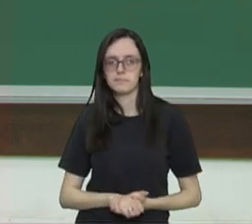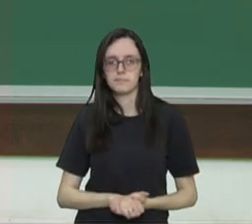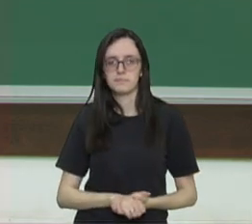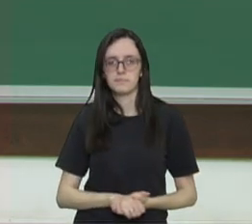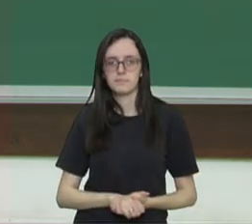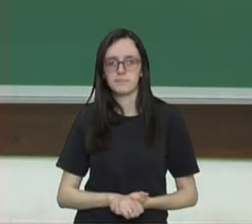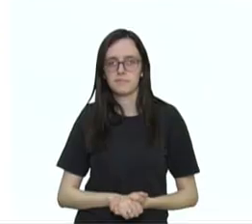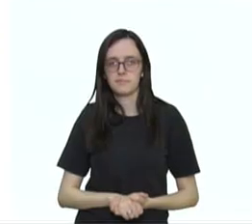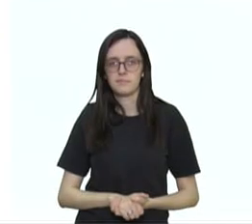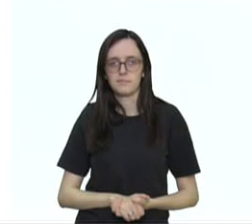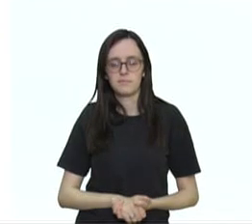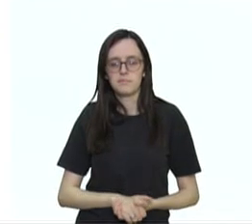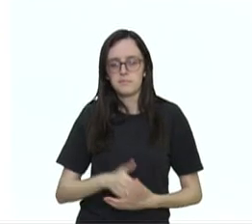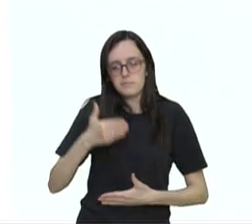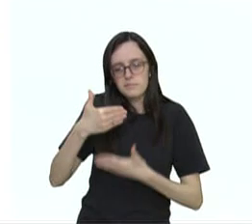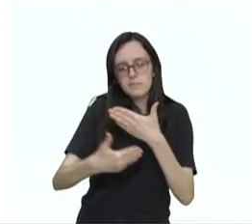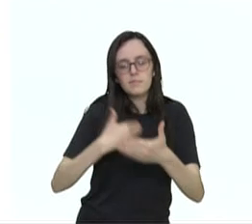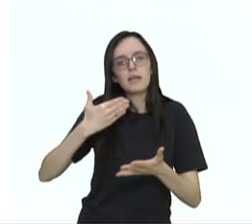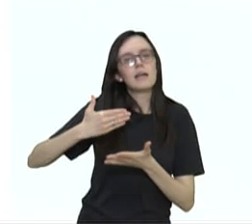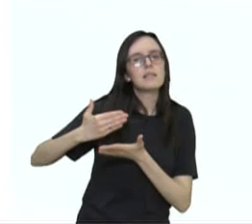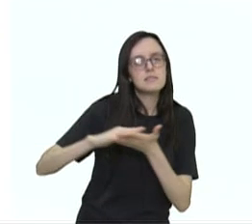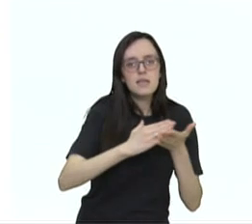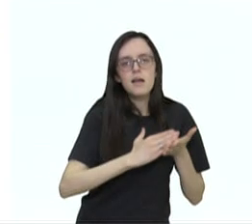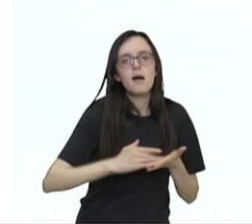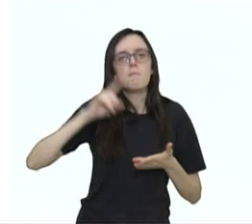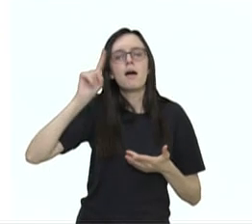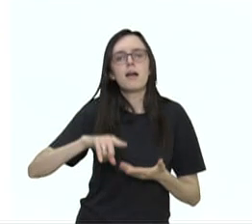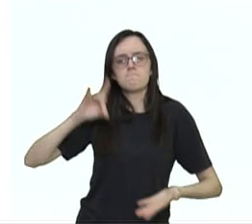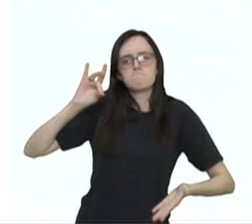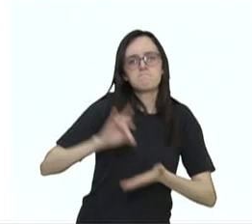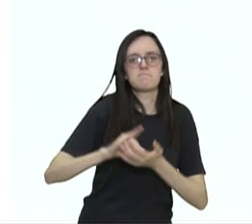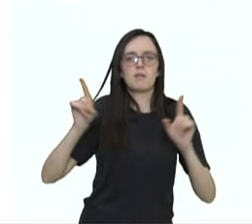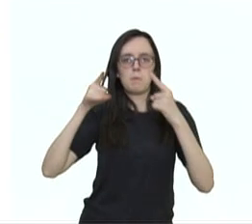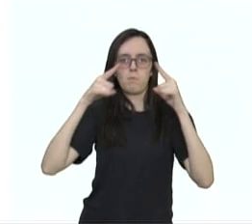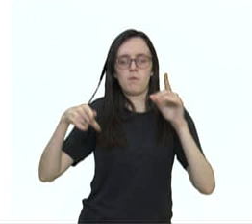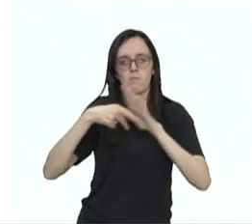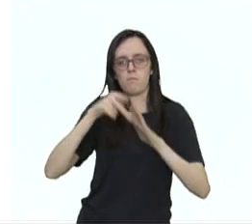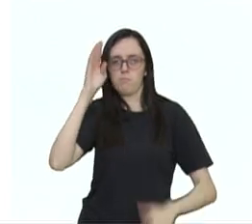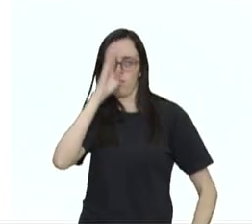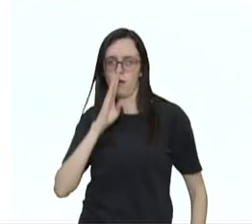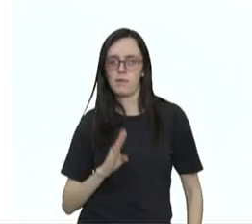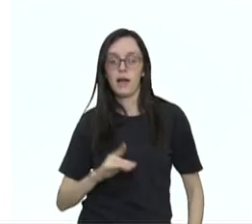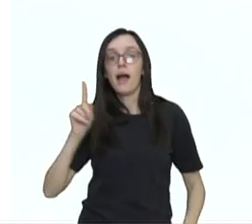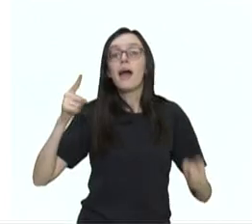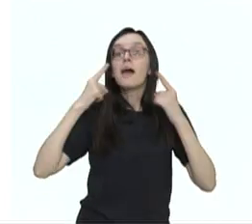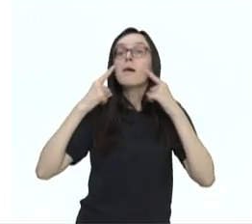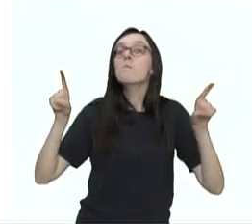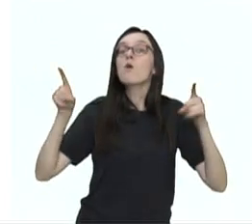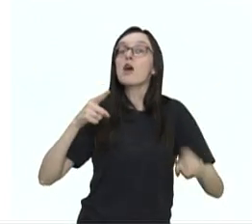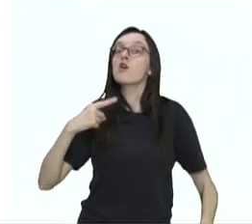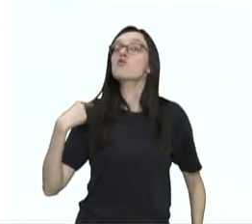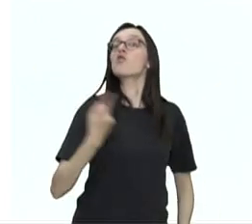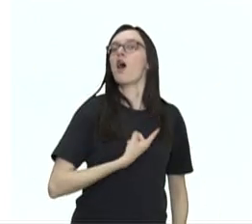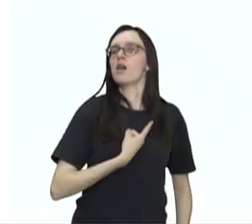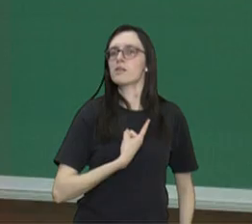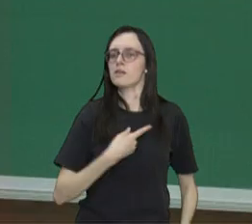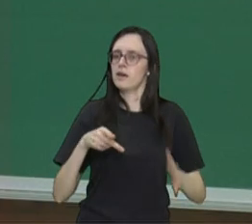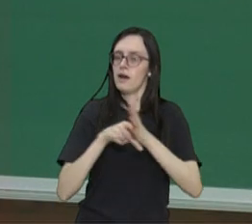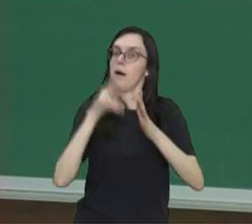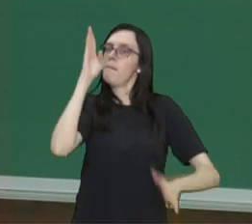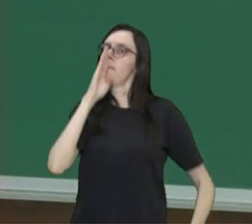a construção do samba veio como autêntica música brasileira, como música nossa,